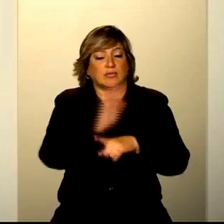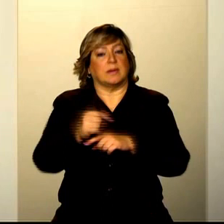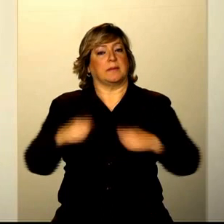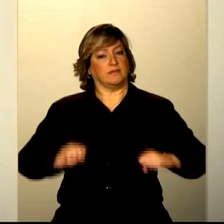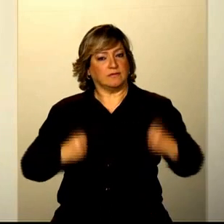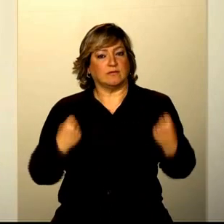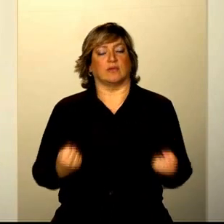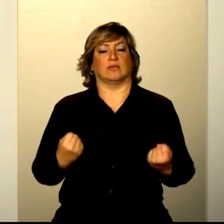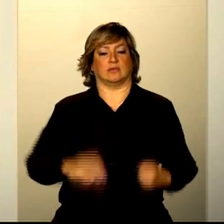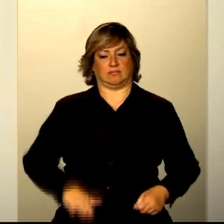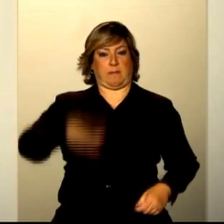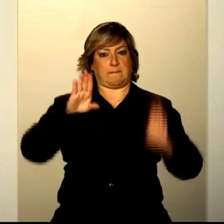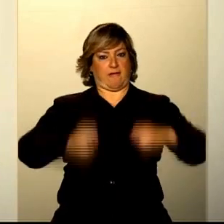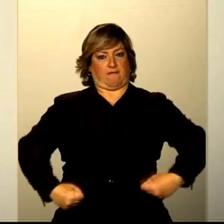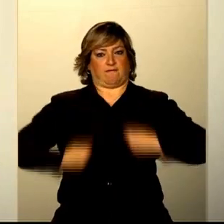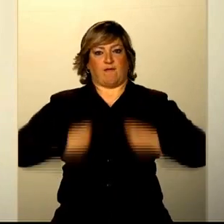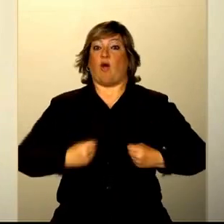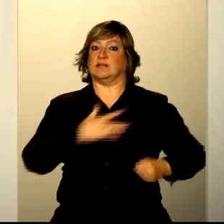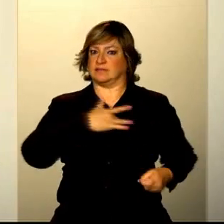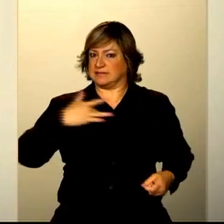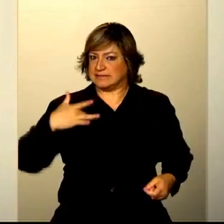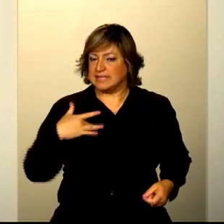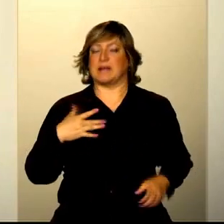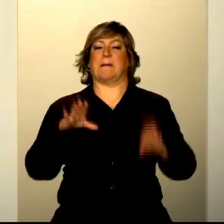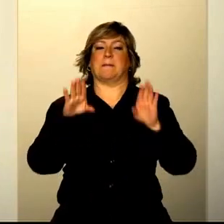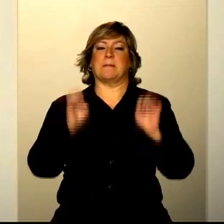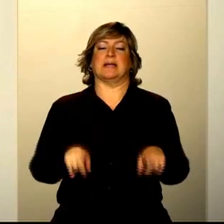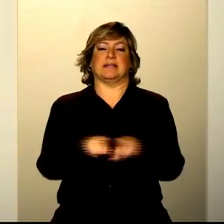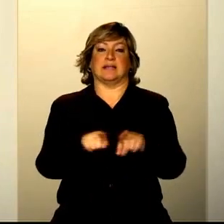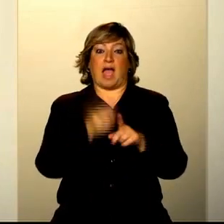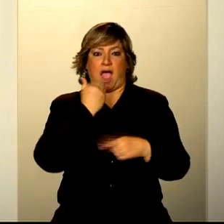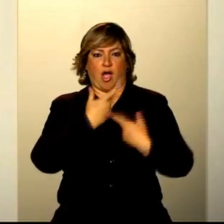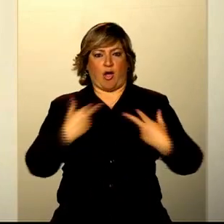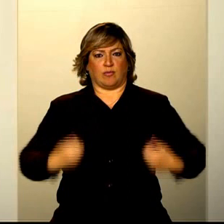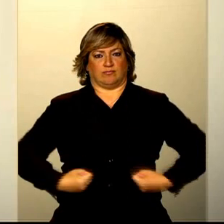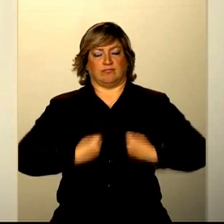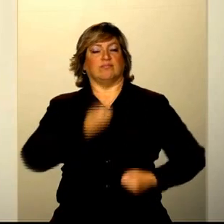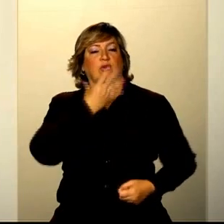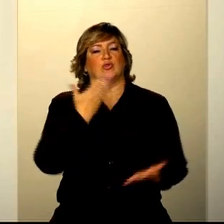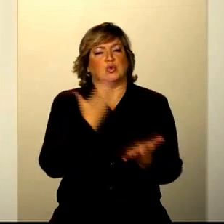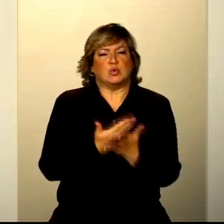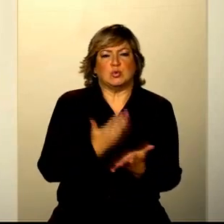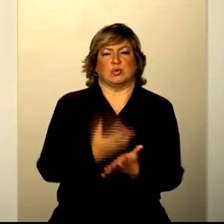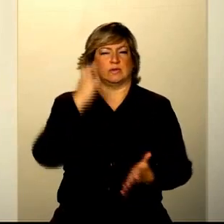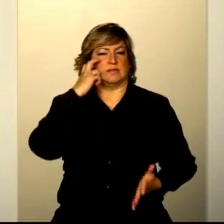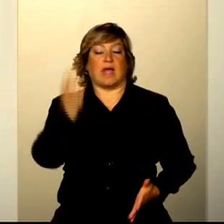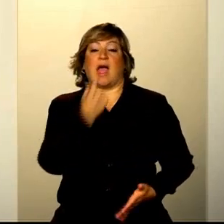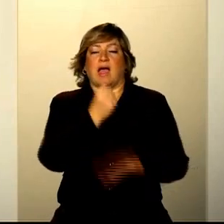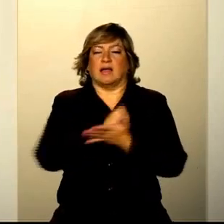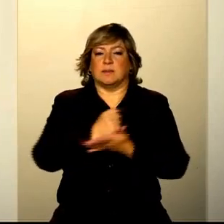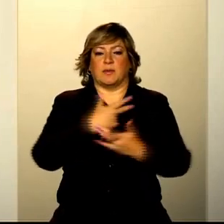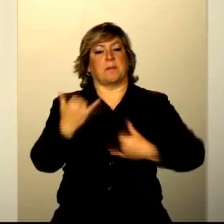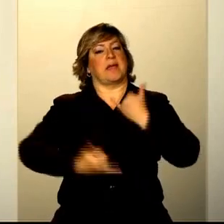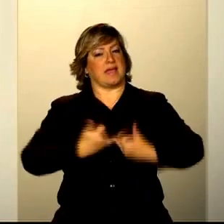condições para que eles cresçam fortes cresçam saudáveis se alimentem estudem tenham remédio